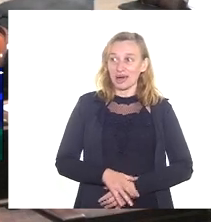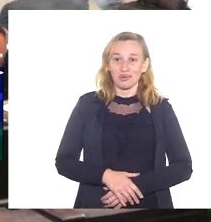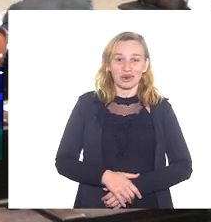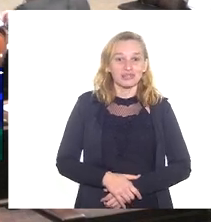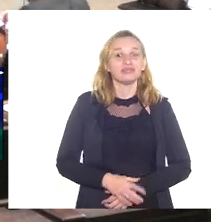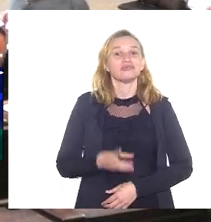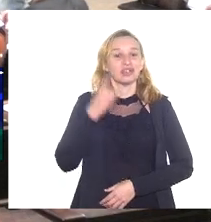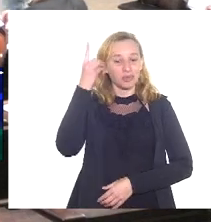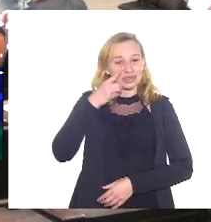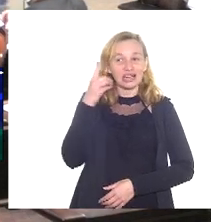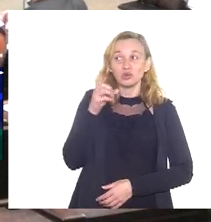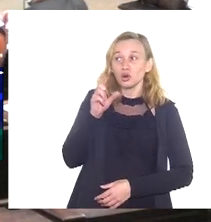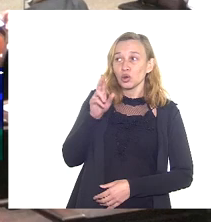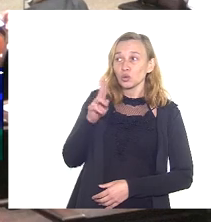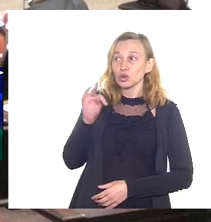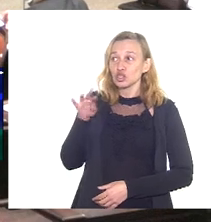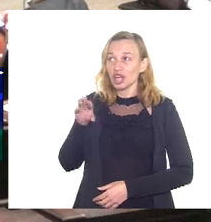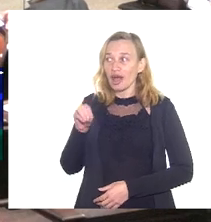Deputado